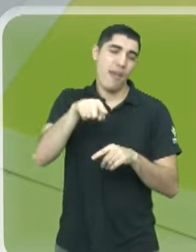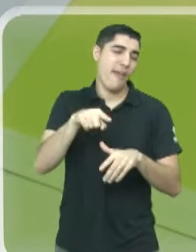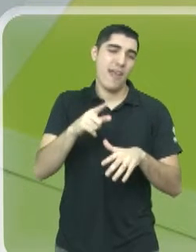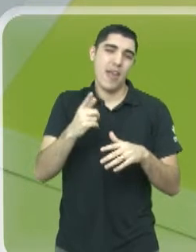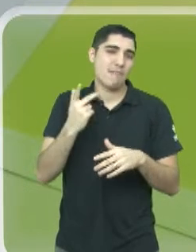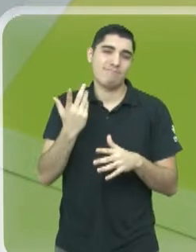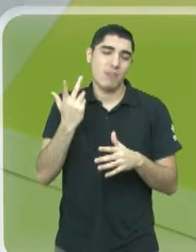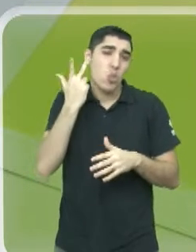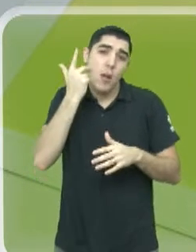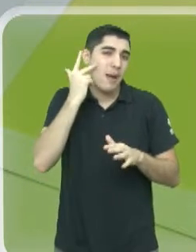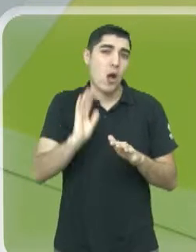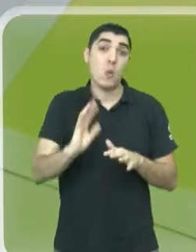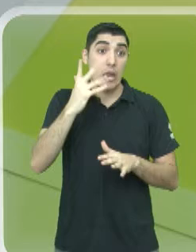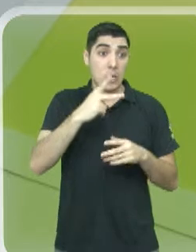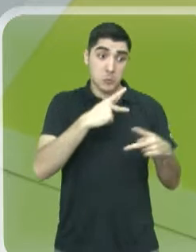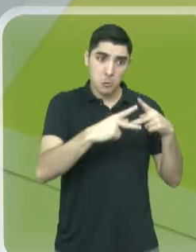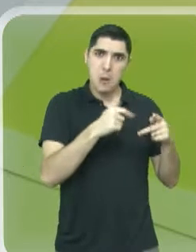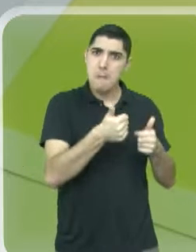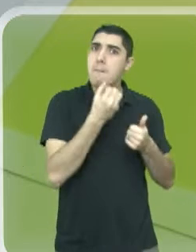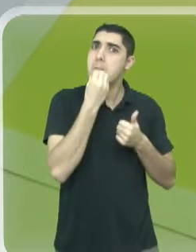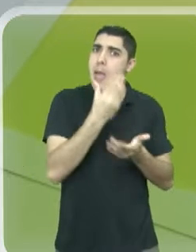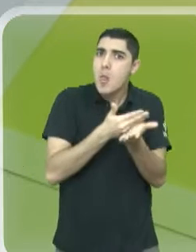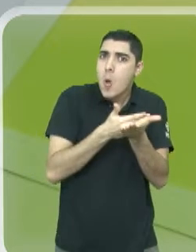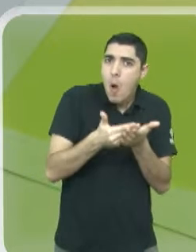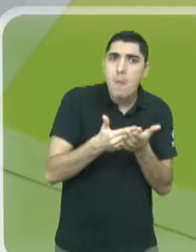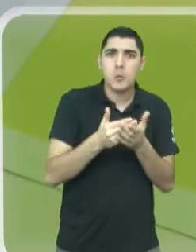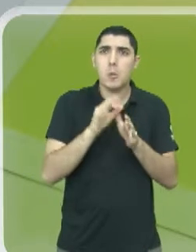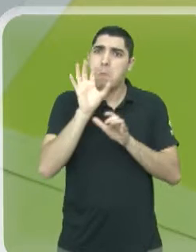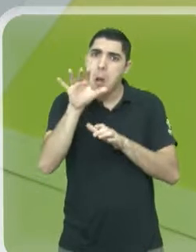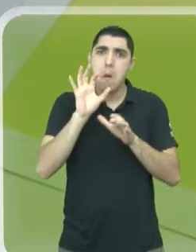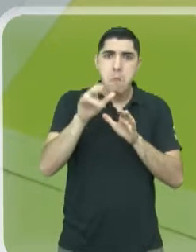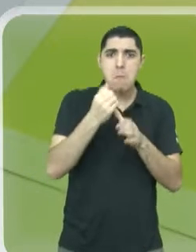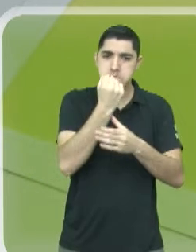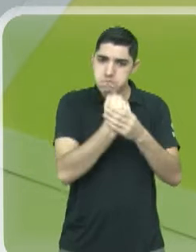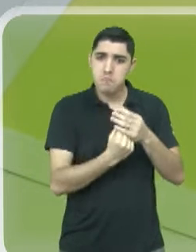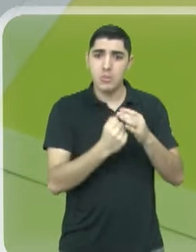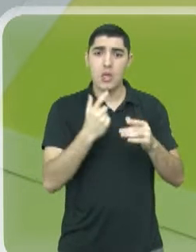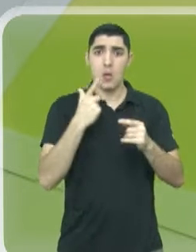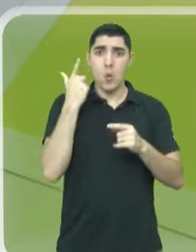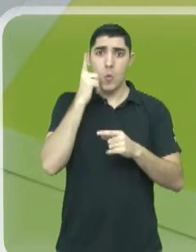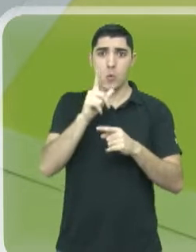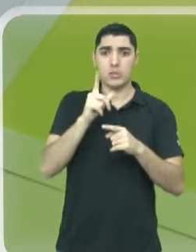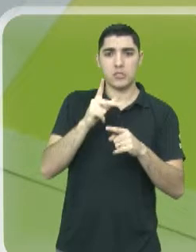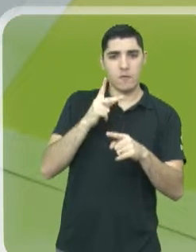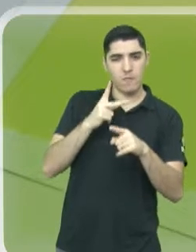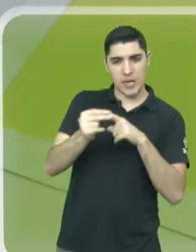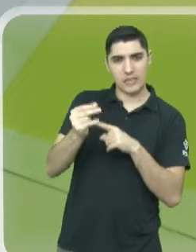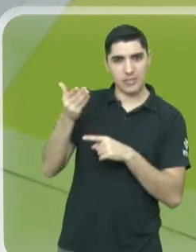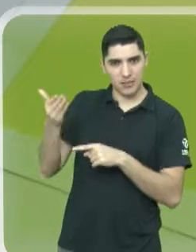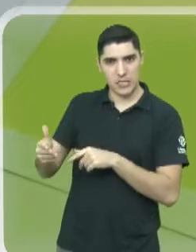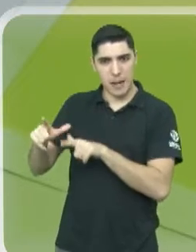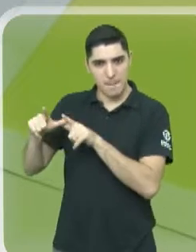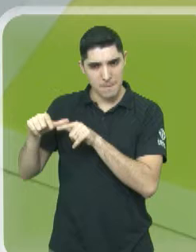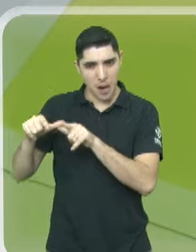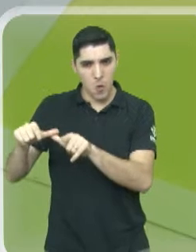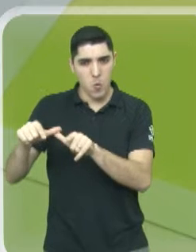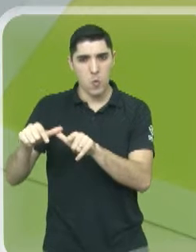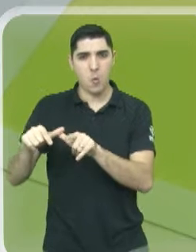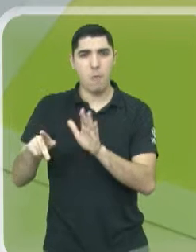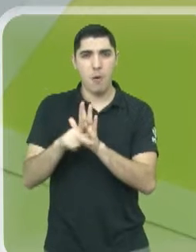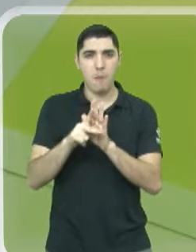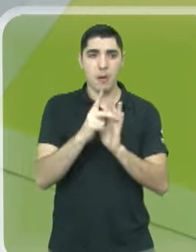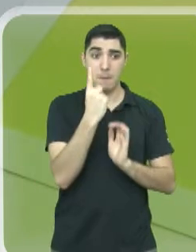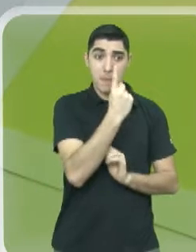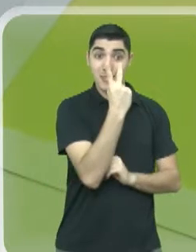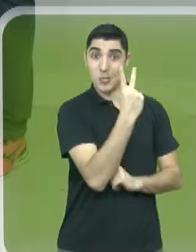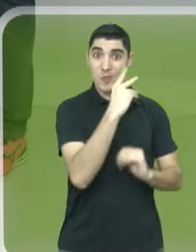São José. O São José começou bem a partida, venceu a equipe do Bauru nos 2 primeiros